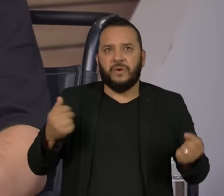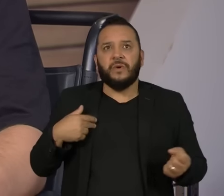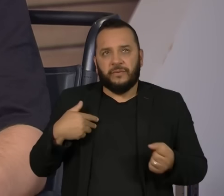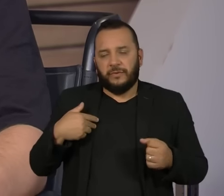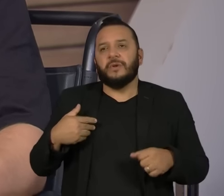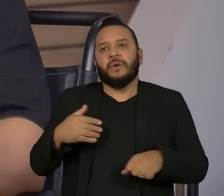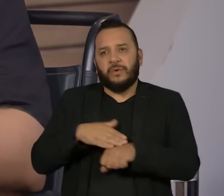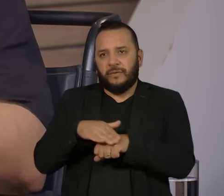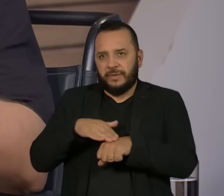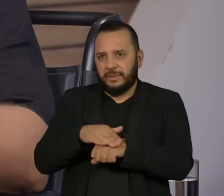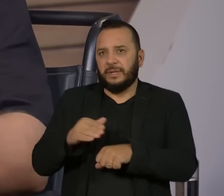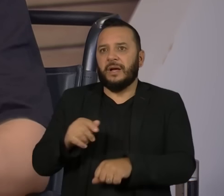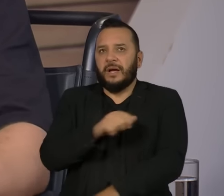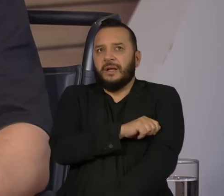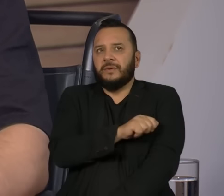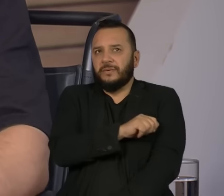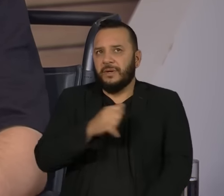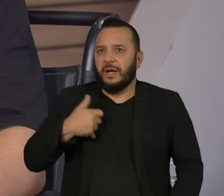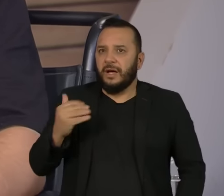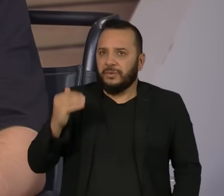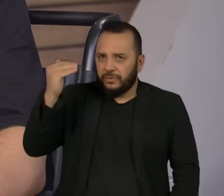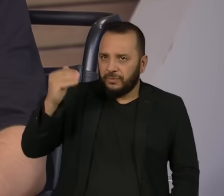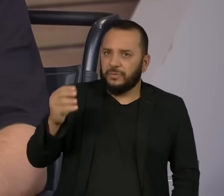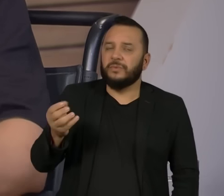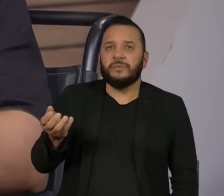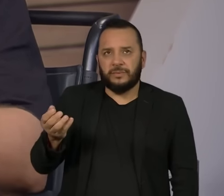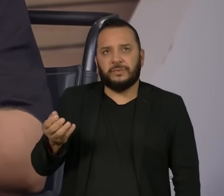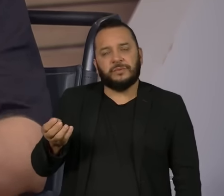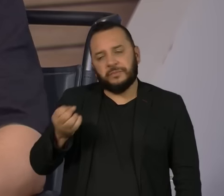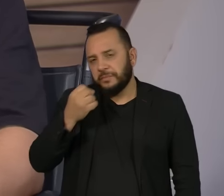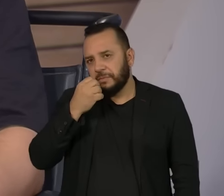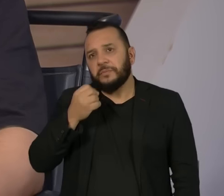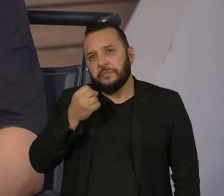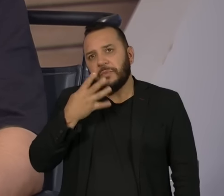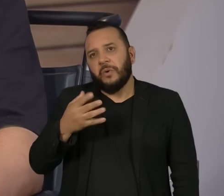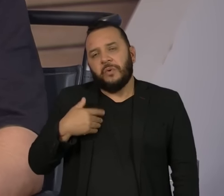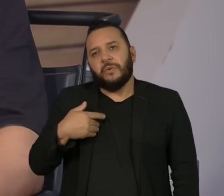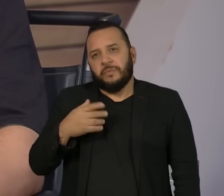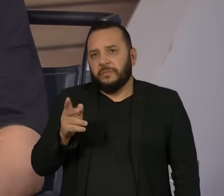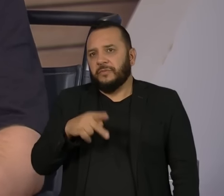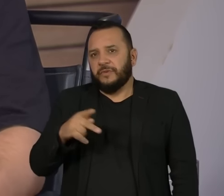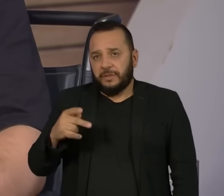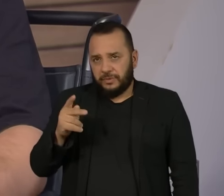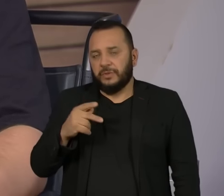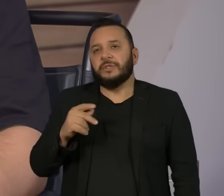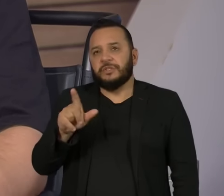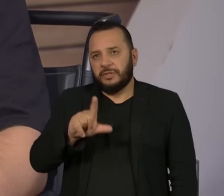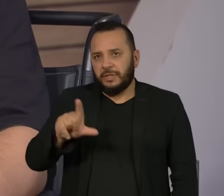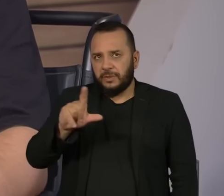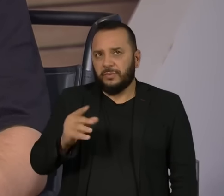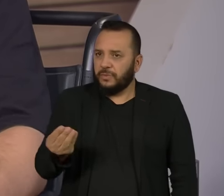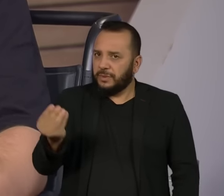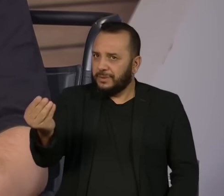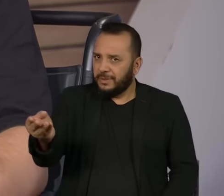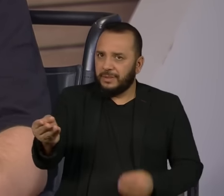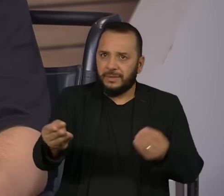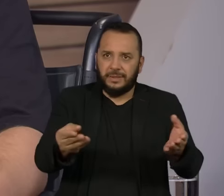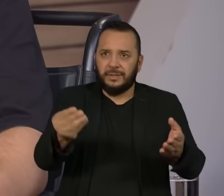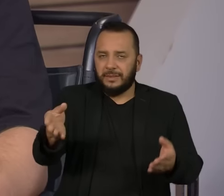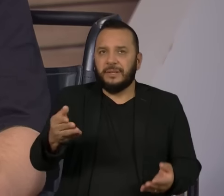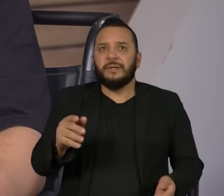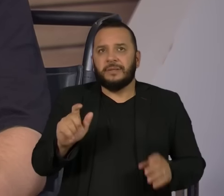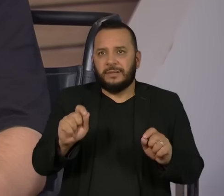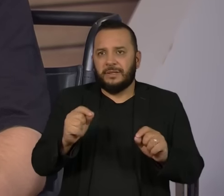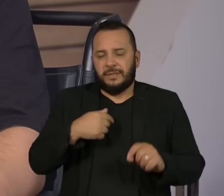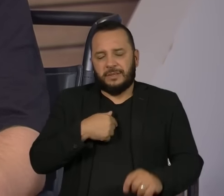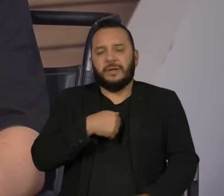eram adultos, era um excelente professor de literatura, totalmente bem preparados, eu entreguei os livros para cada um dos